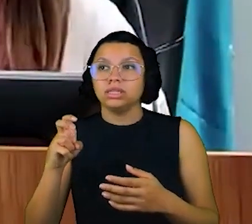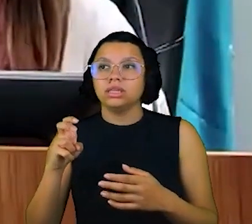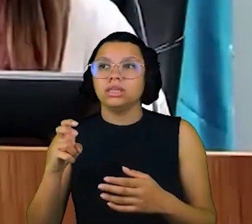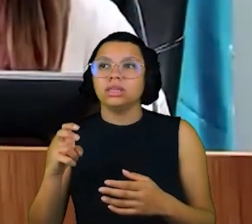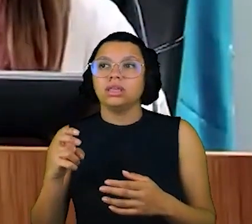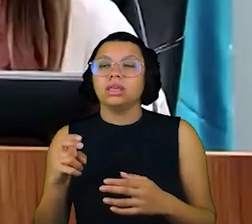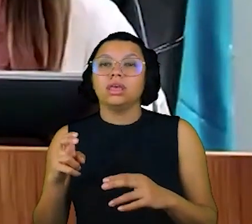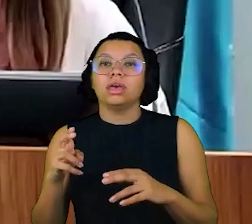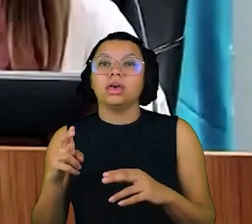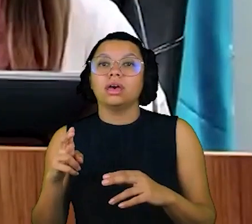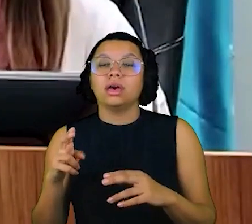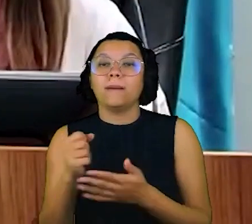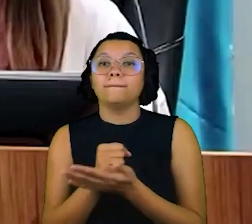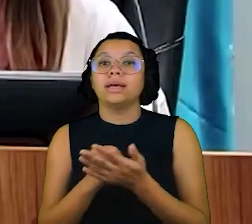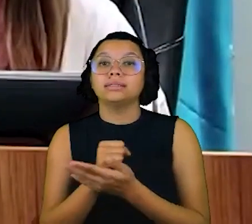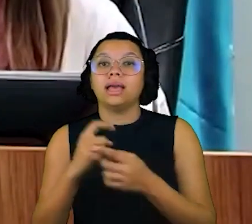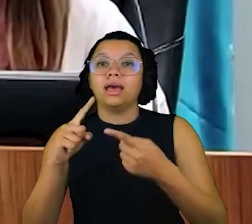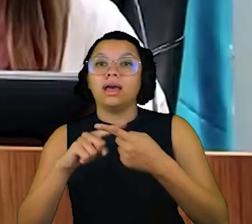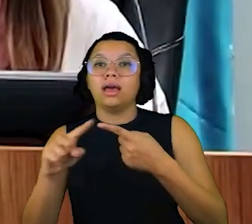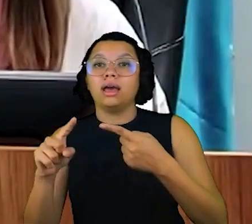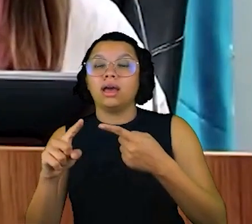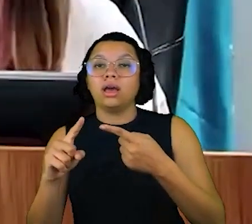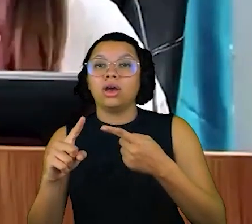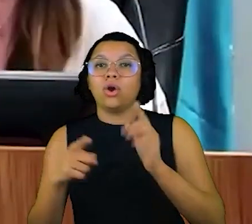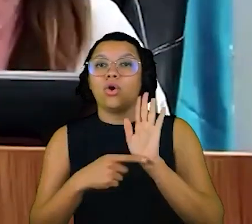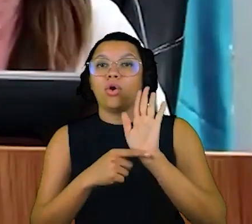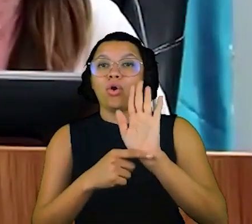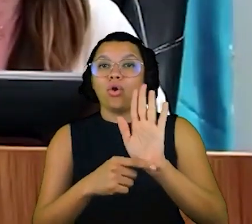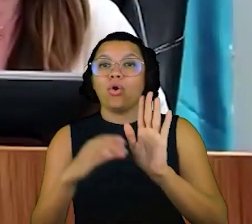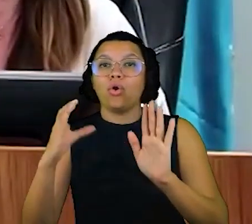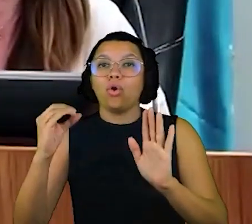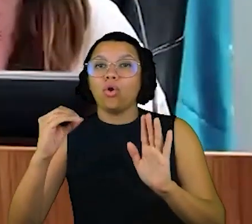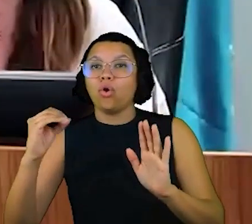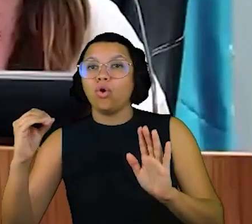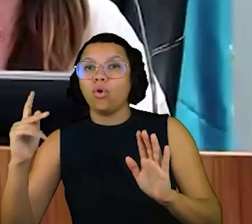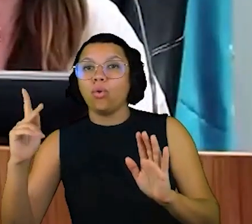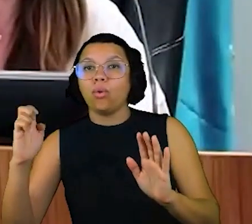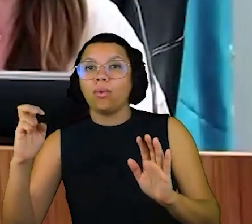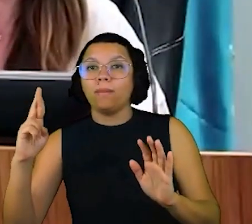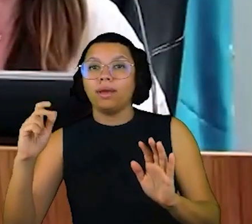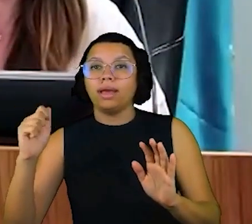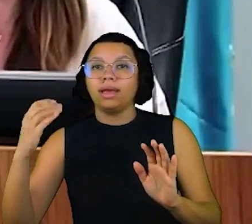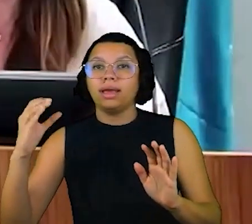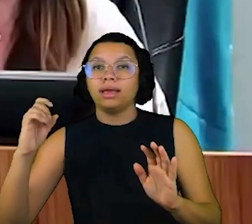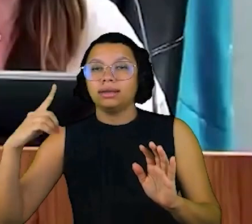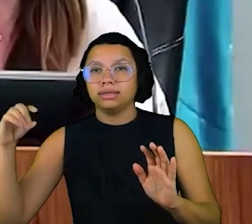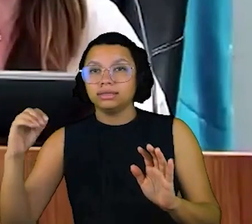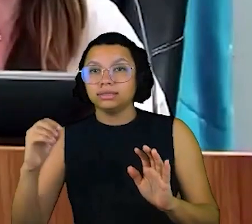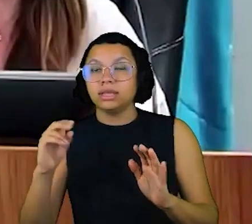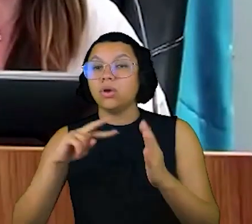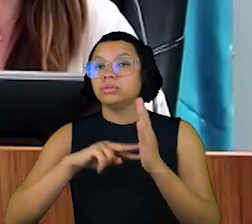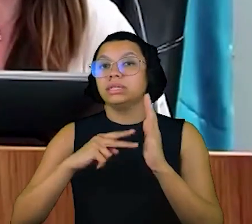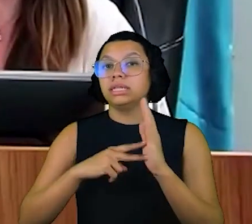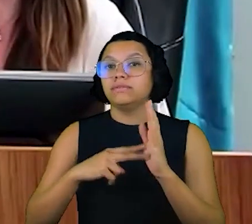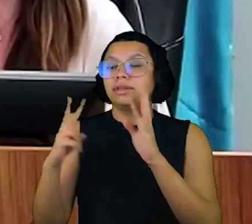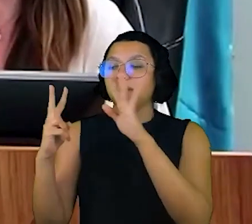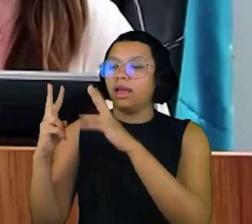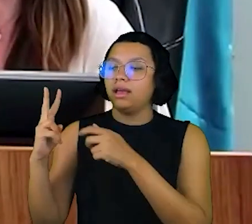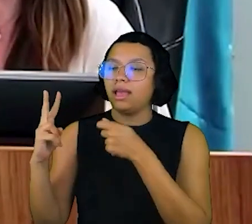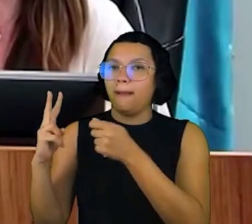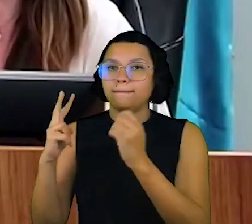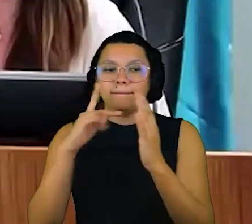2015 assentado em dois pilares: cooperação que significa que as partes não